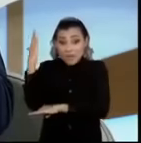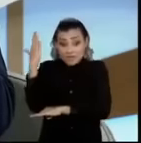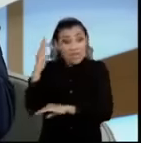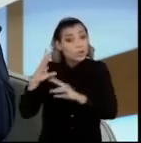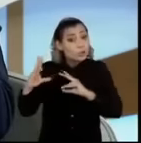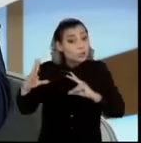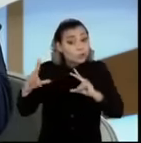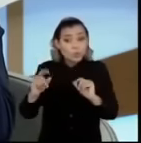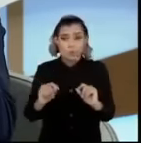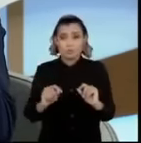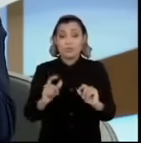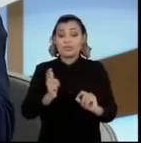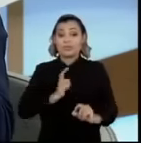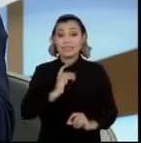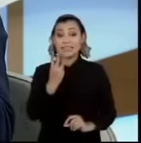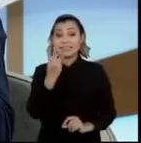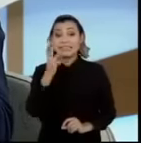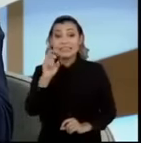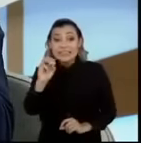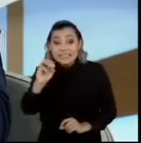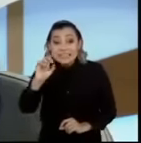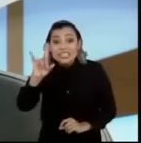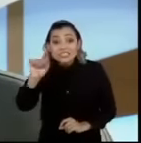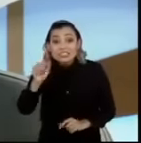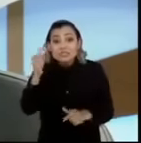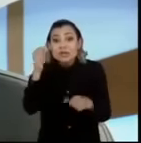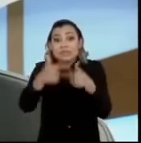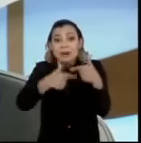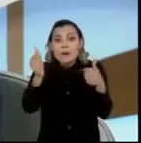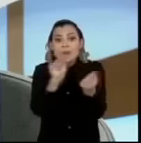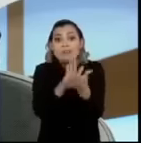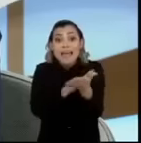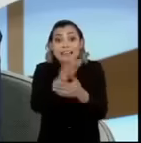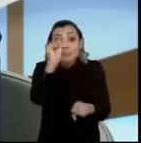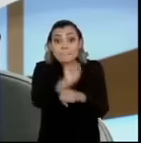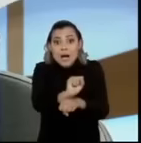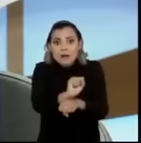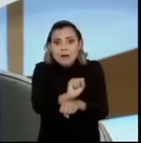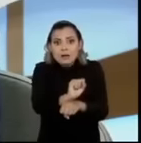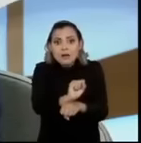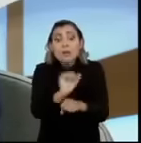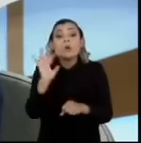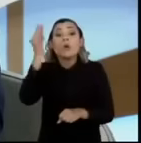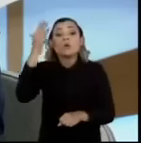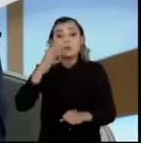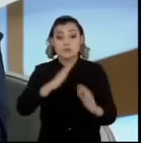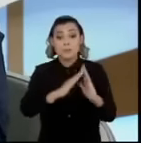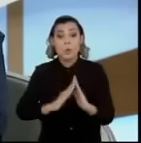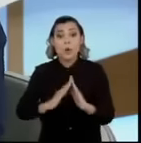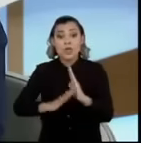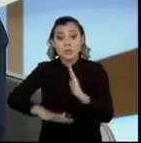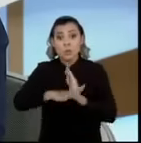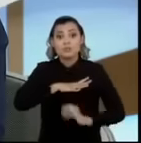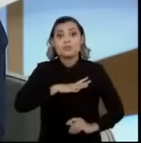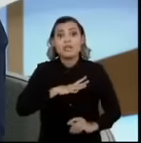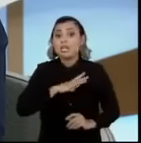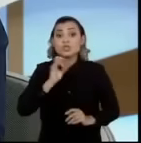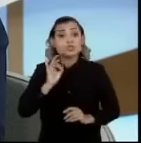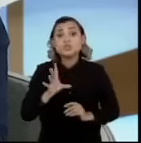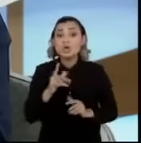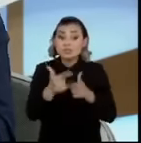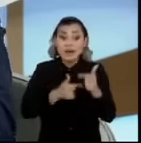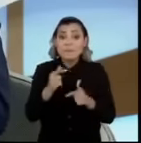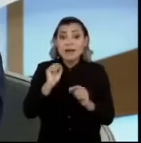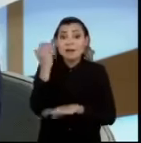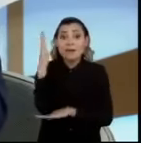a madeireira 30 dias sem poder operar, o que acontece com os moradores daquela cidade que vive exclusivamente da indústria